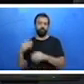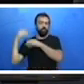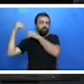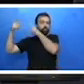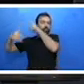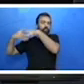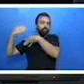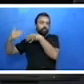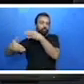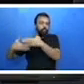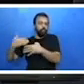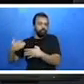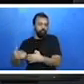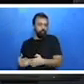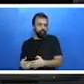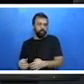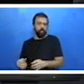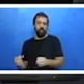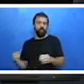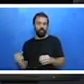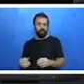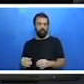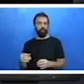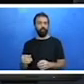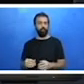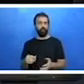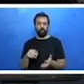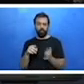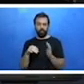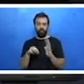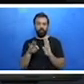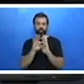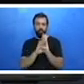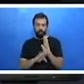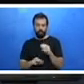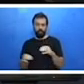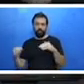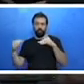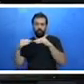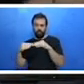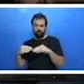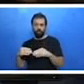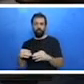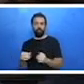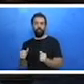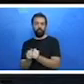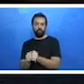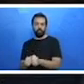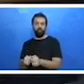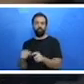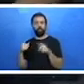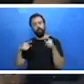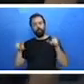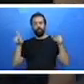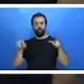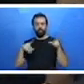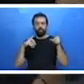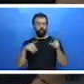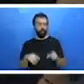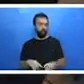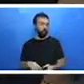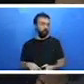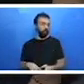houve ligação desse tipo de texto com a música. O cantador de viola vivia a cantarolar. Então, olha lá,